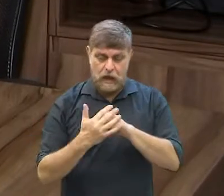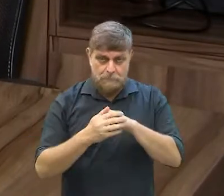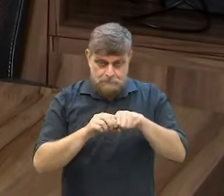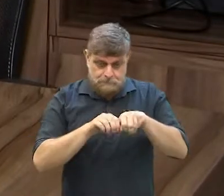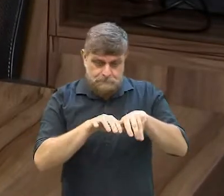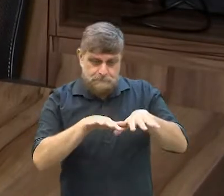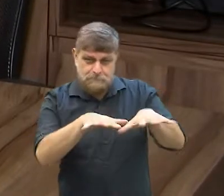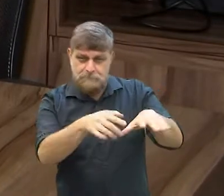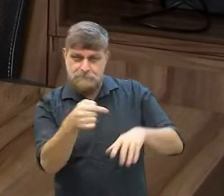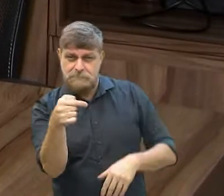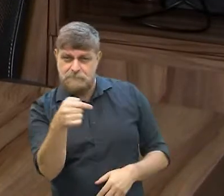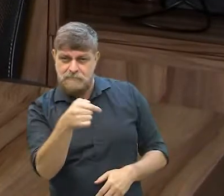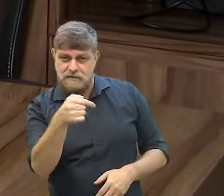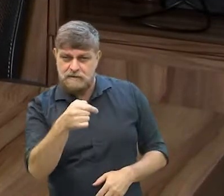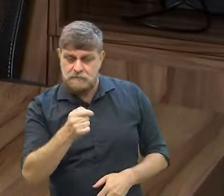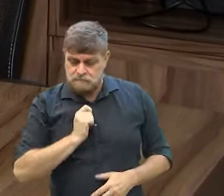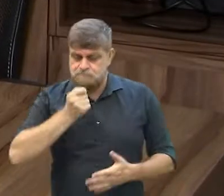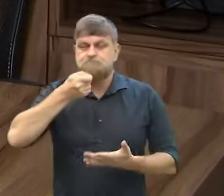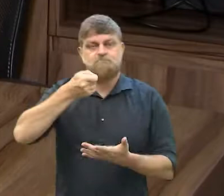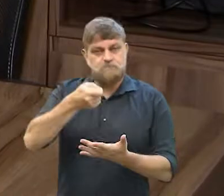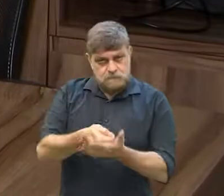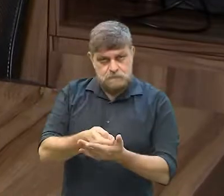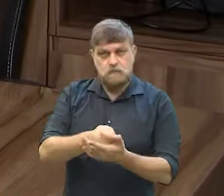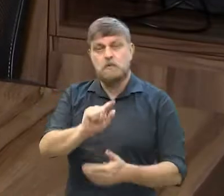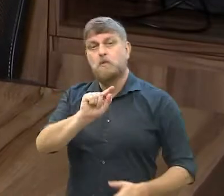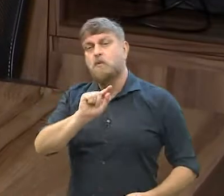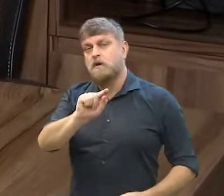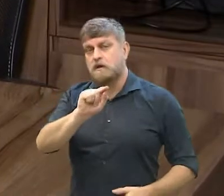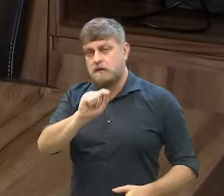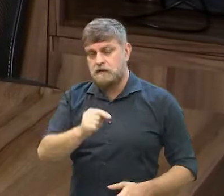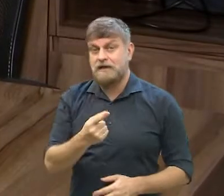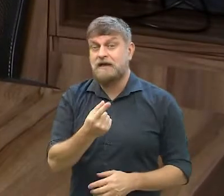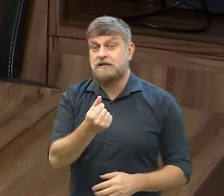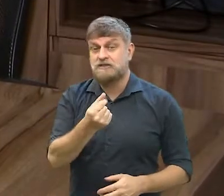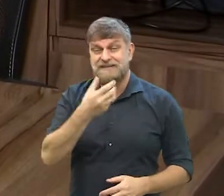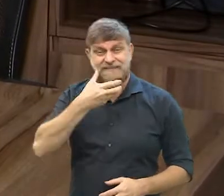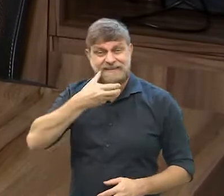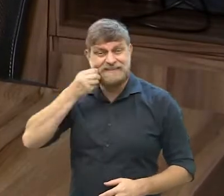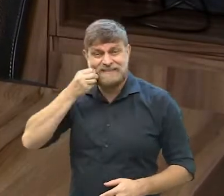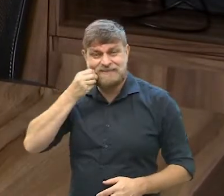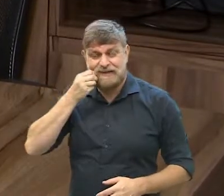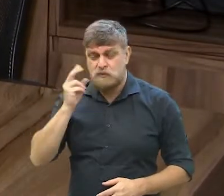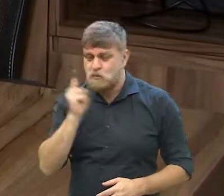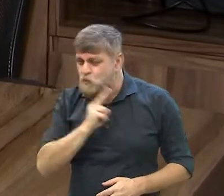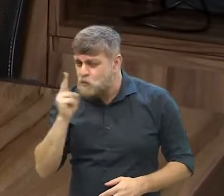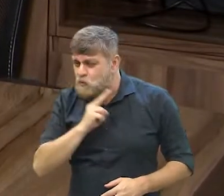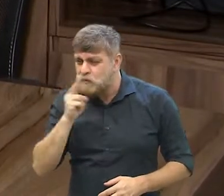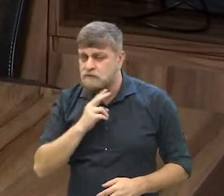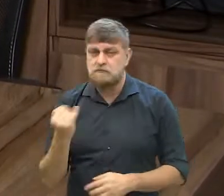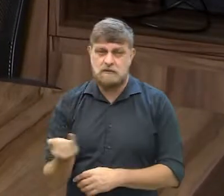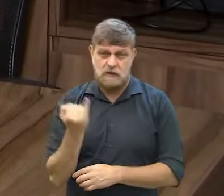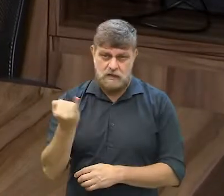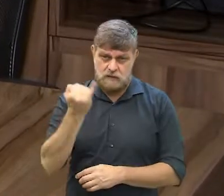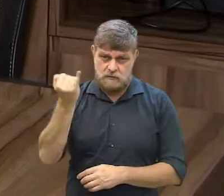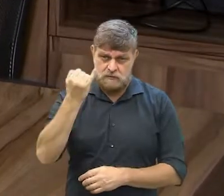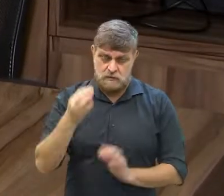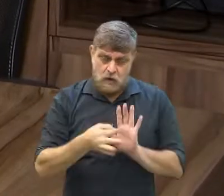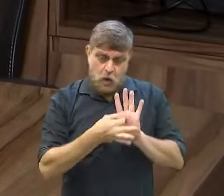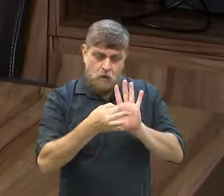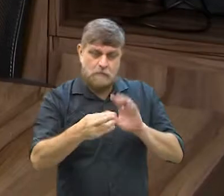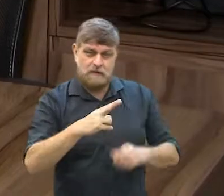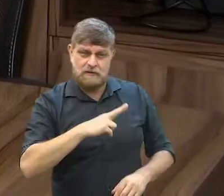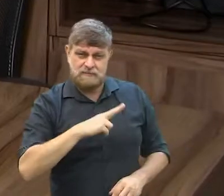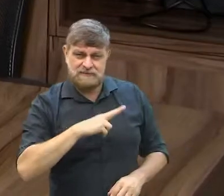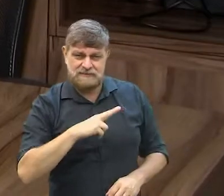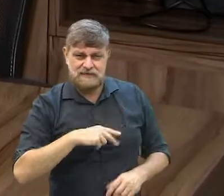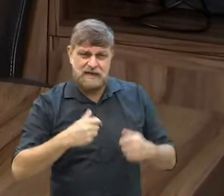né, essa confirmação de quão importante é ter essa reserva emergencial, que, a meu ver, Rubens, ela deve ser